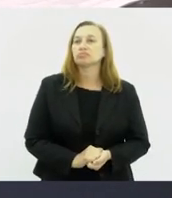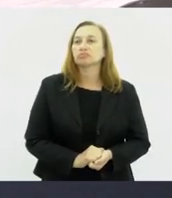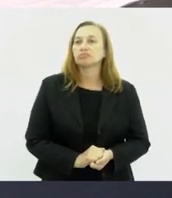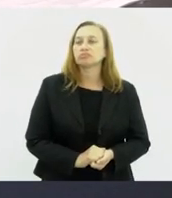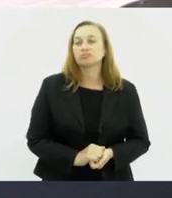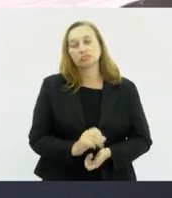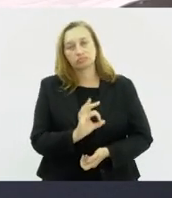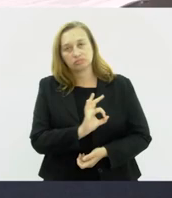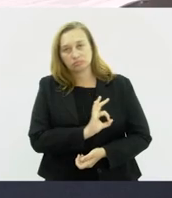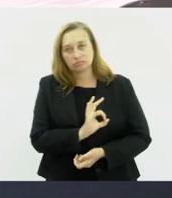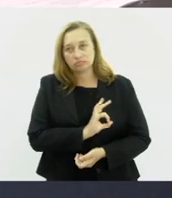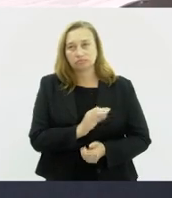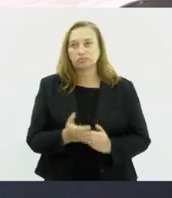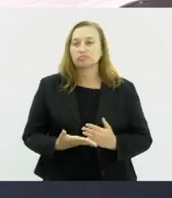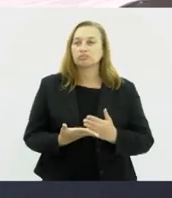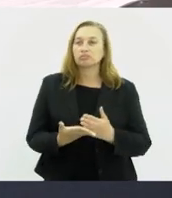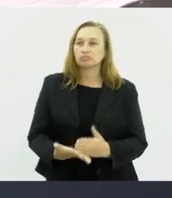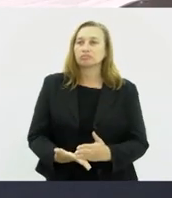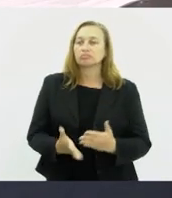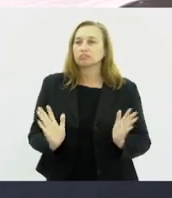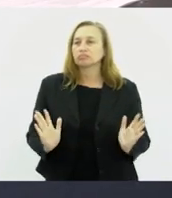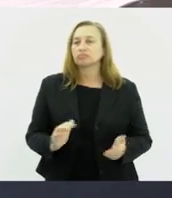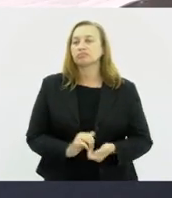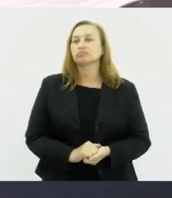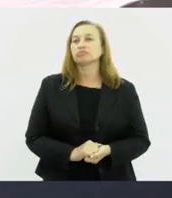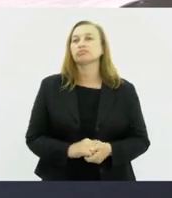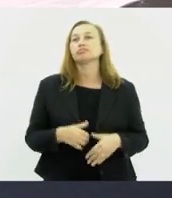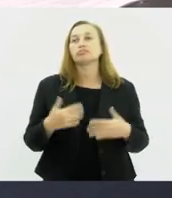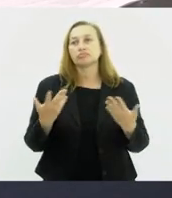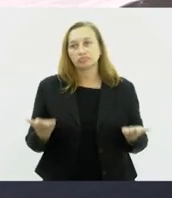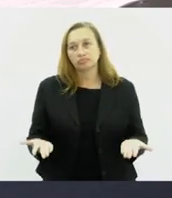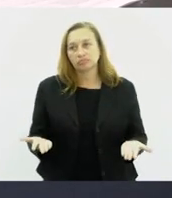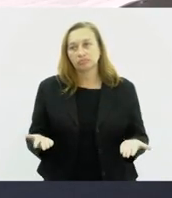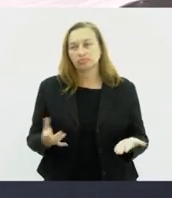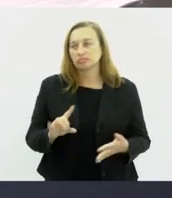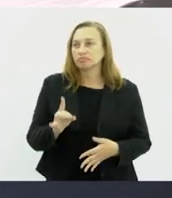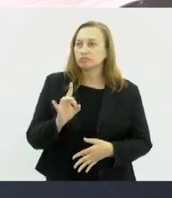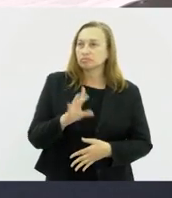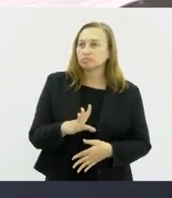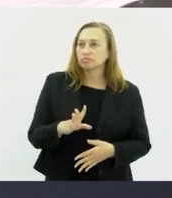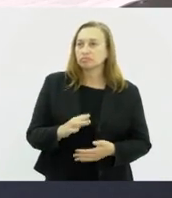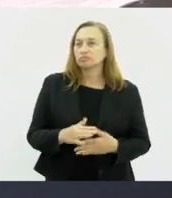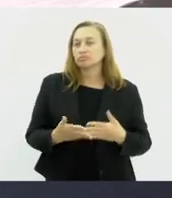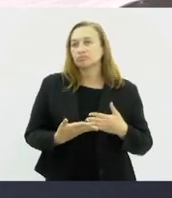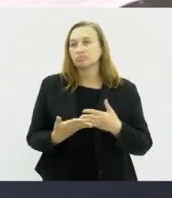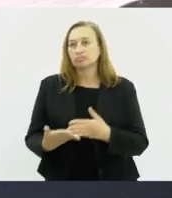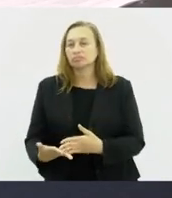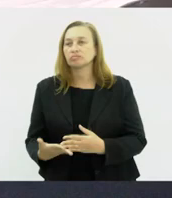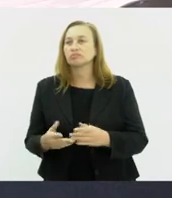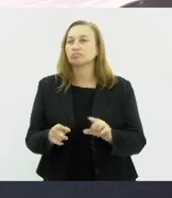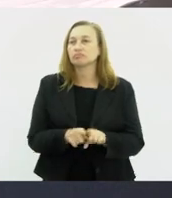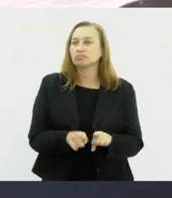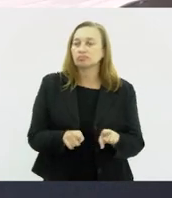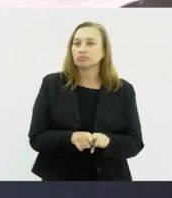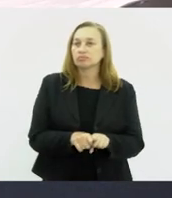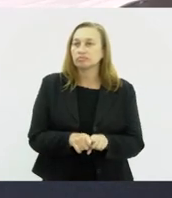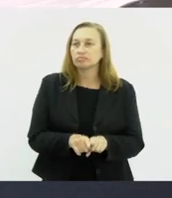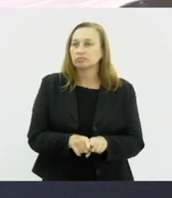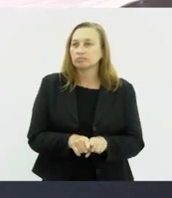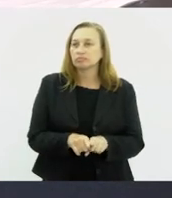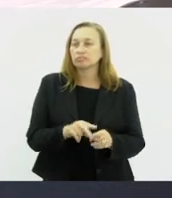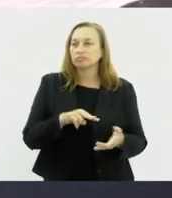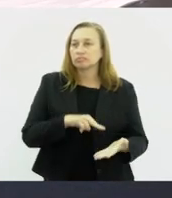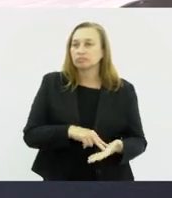do policial que conduziu a ocorrência Então não é só questão de lev questão